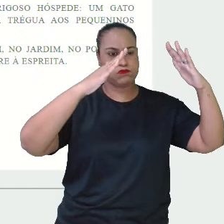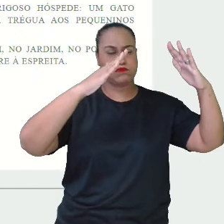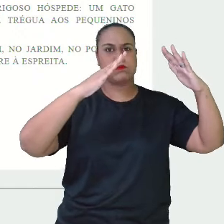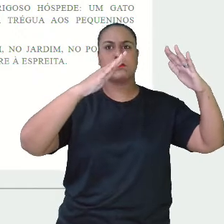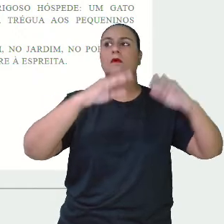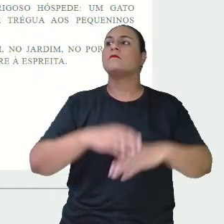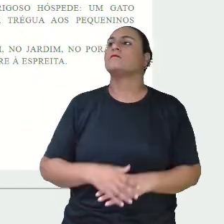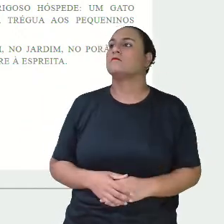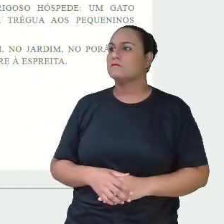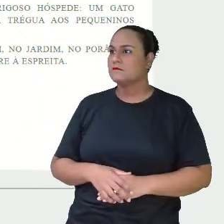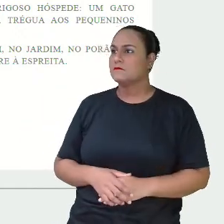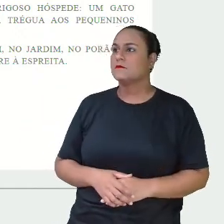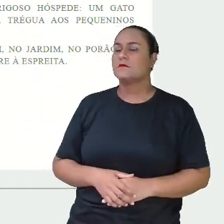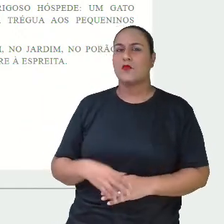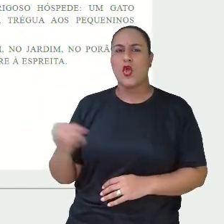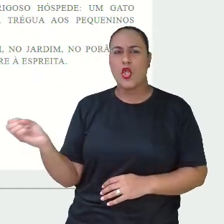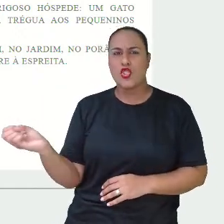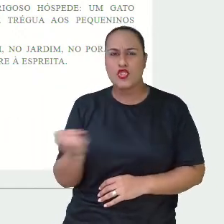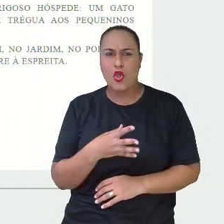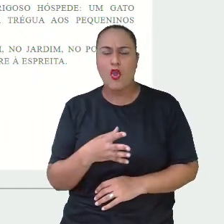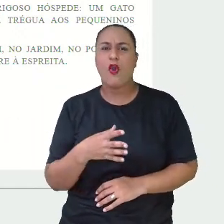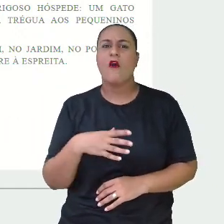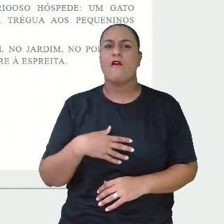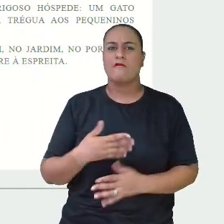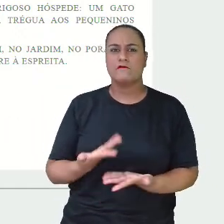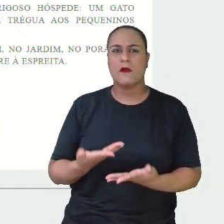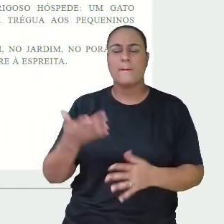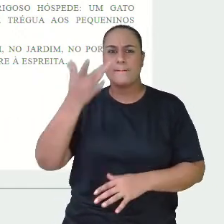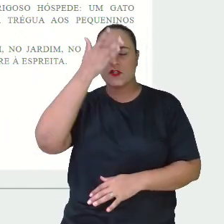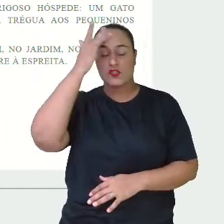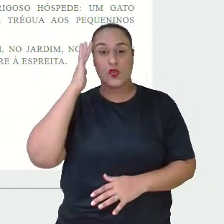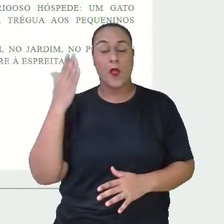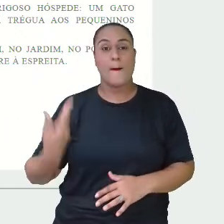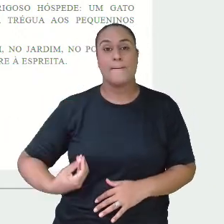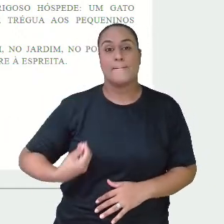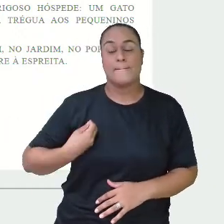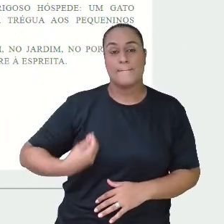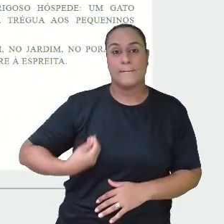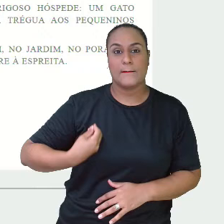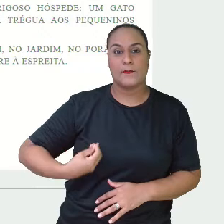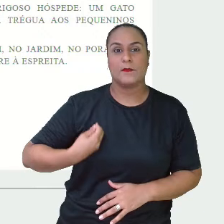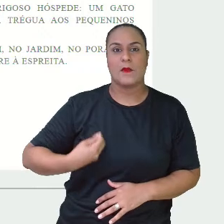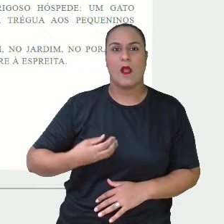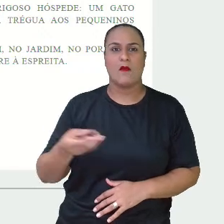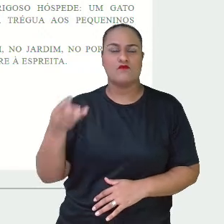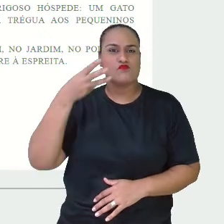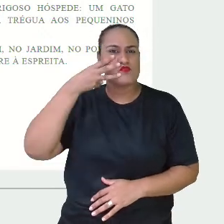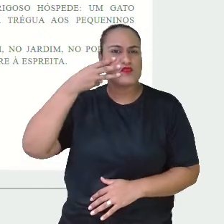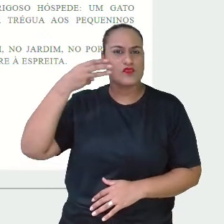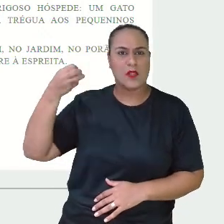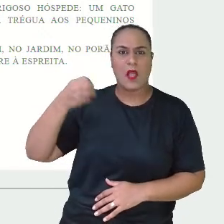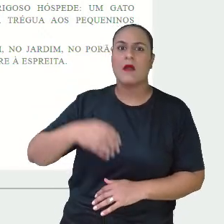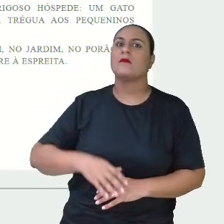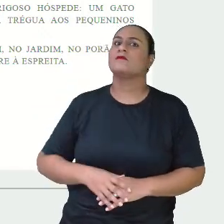e perigoso hóspede, um gato caçador, que resolveu não dar trégua aos